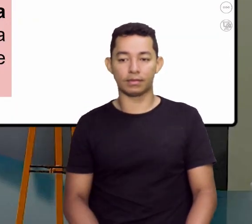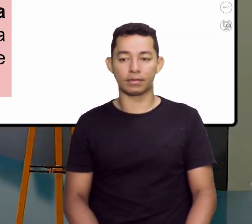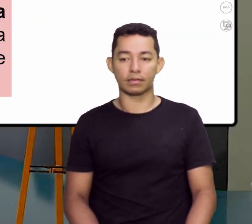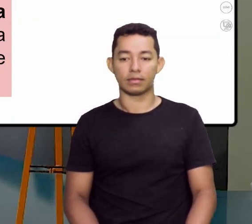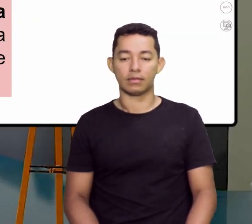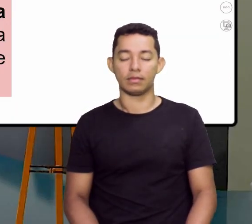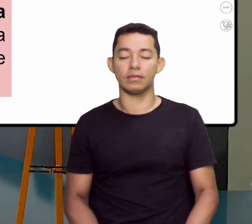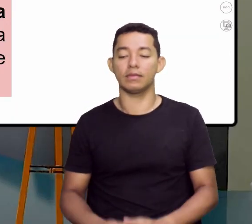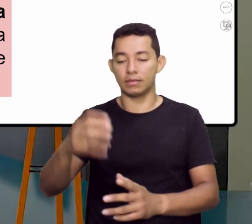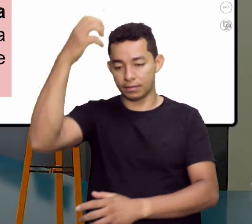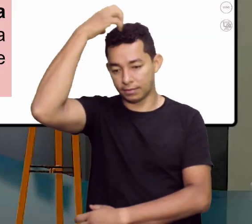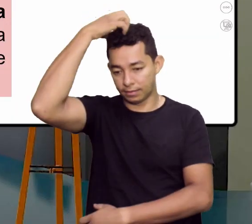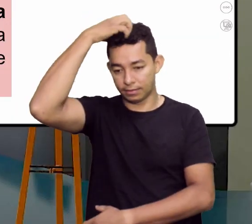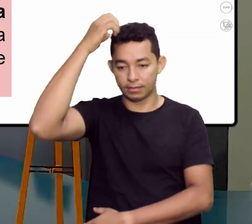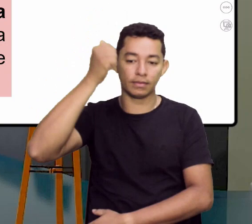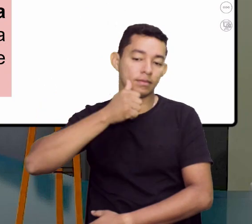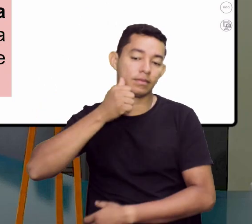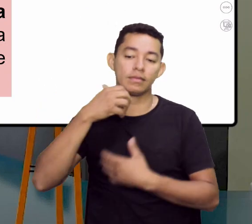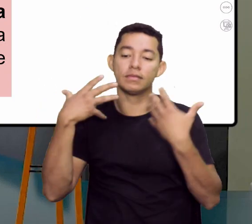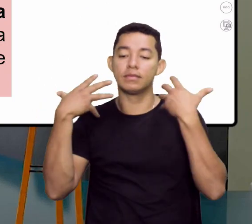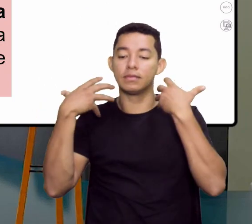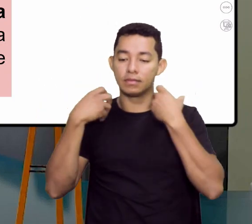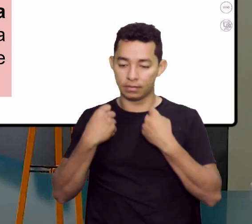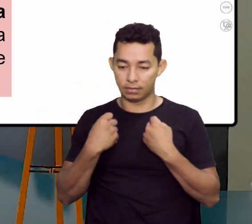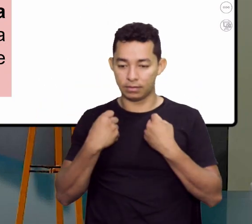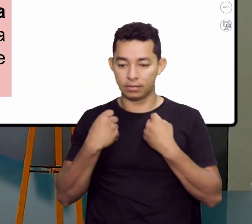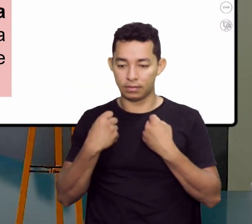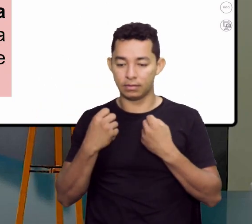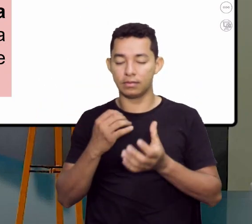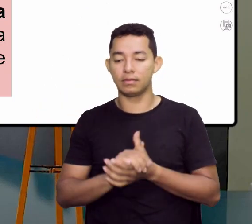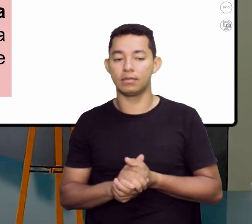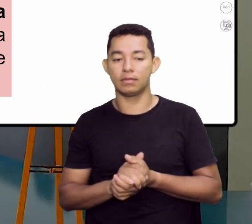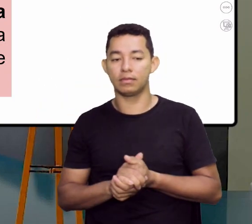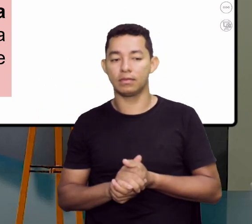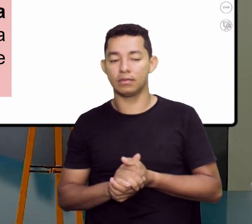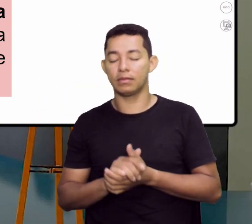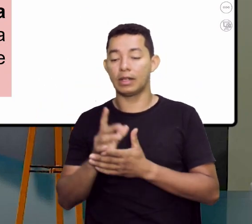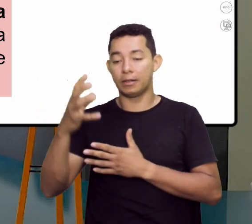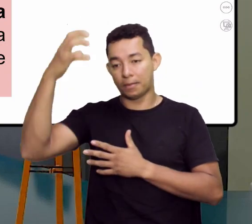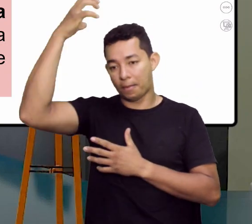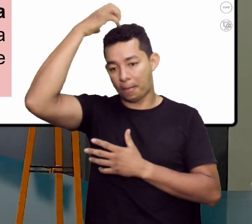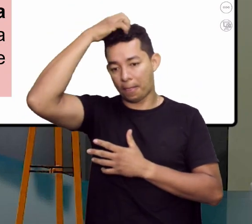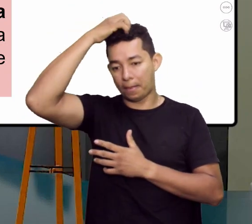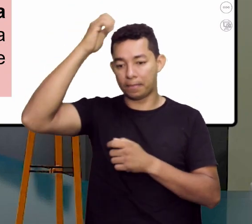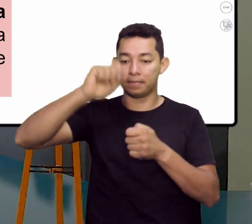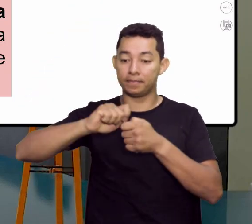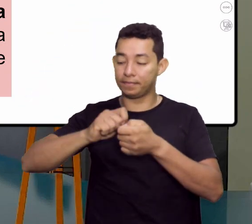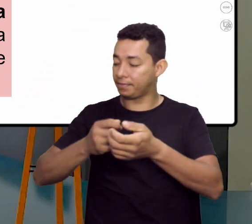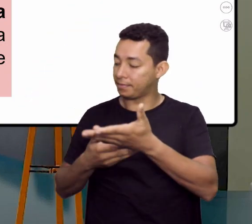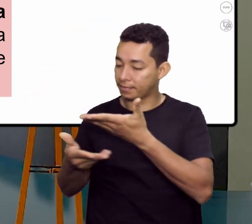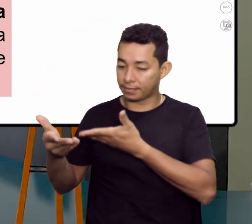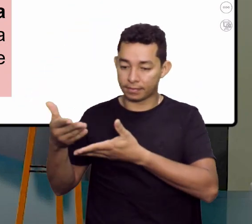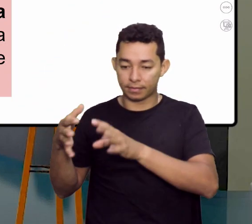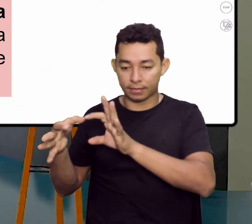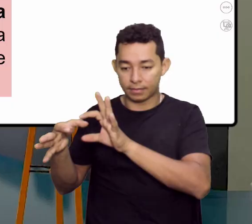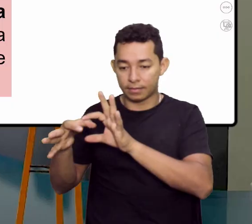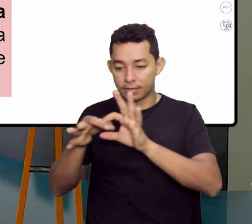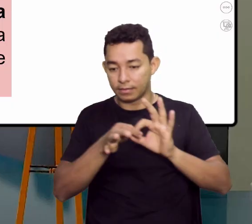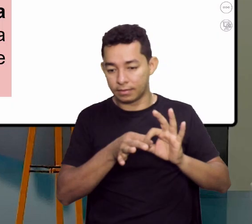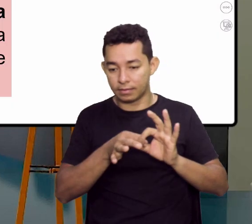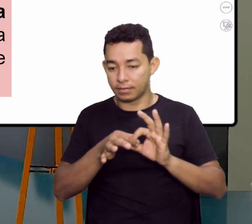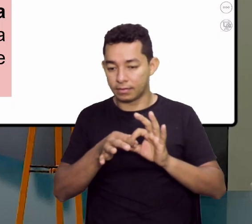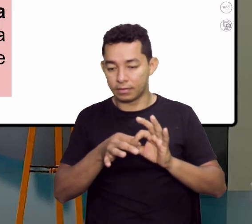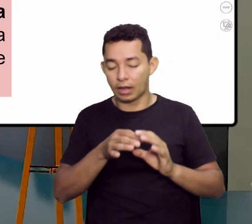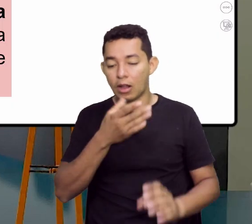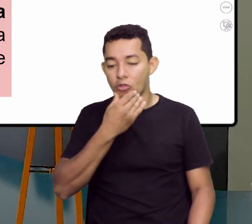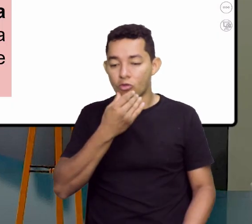A rainha Cleópatra, ela foi uma rainha que fez uma aliança com Marco